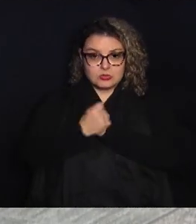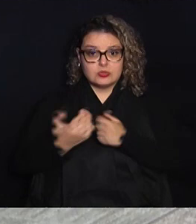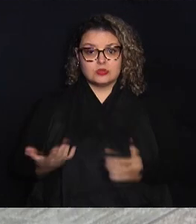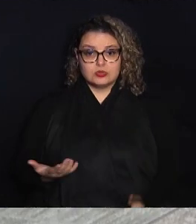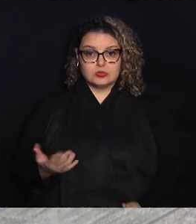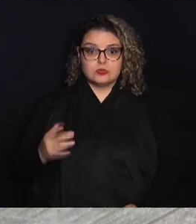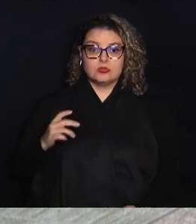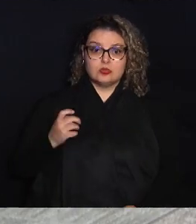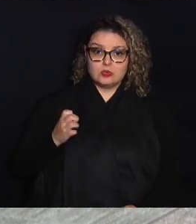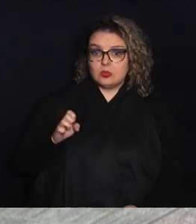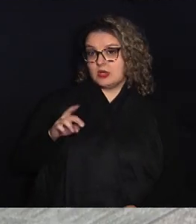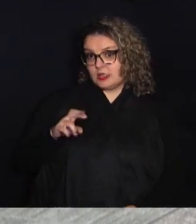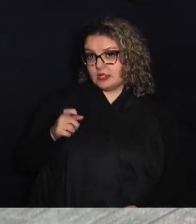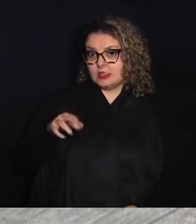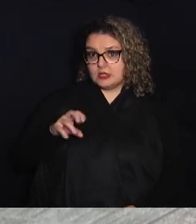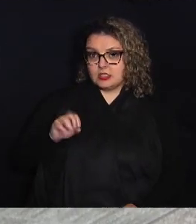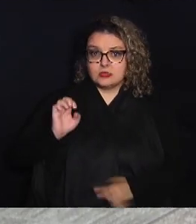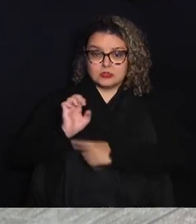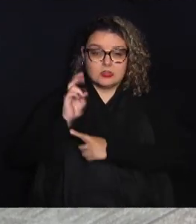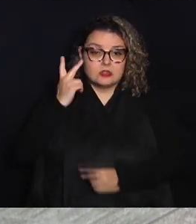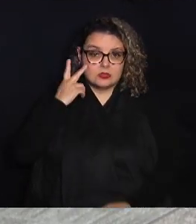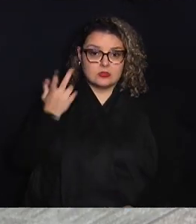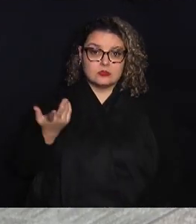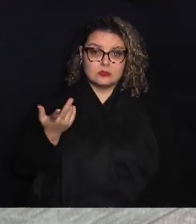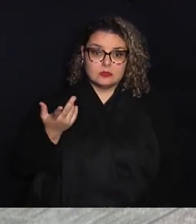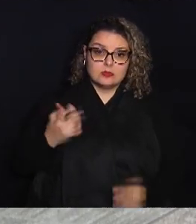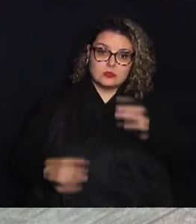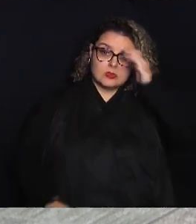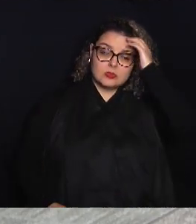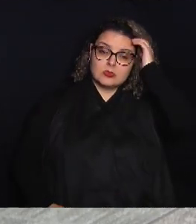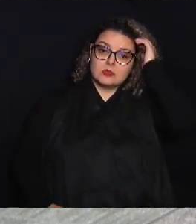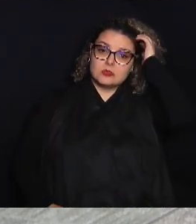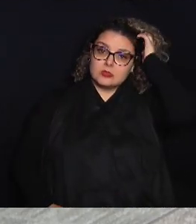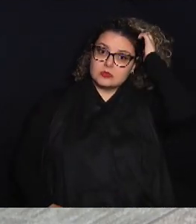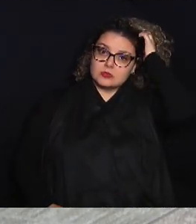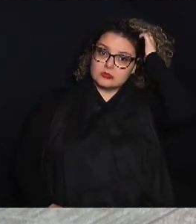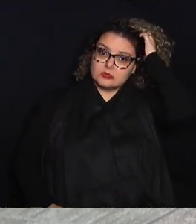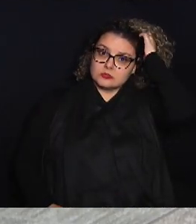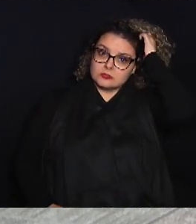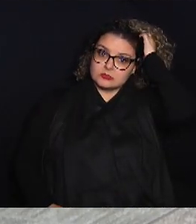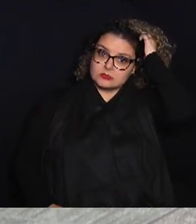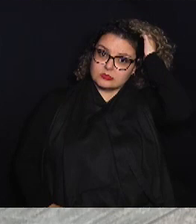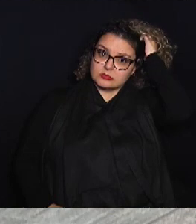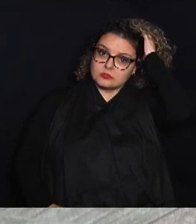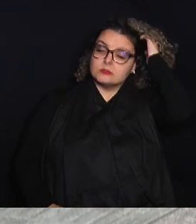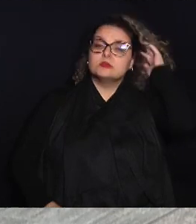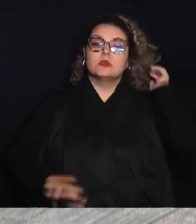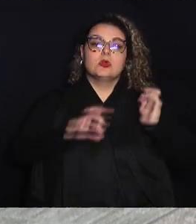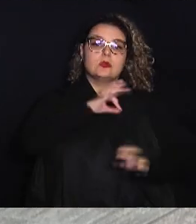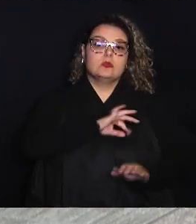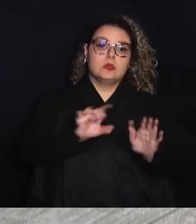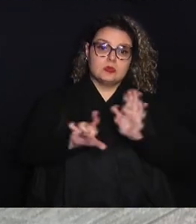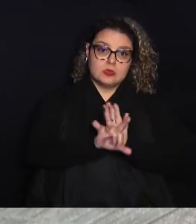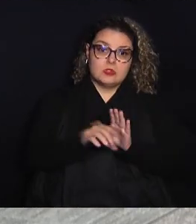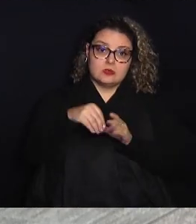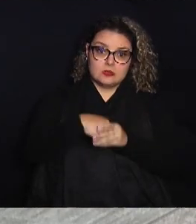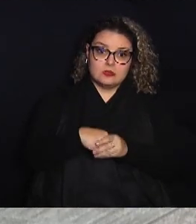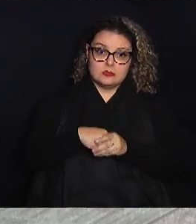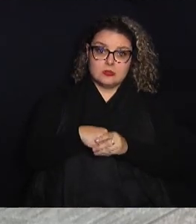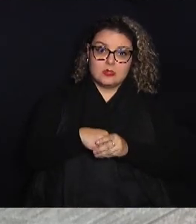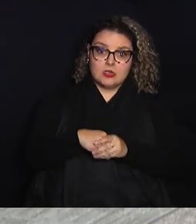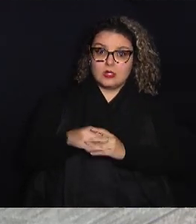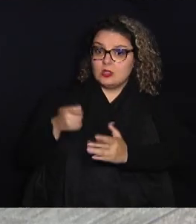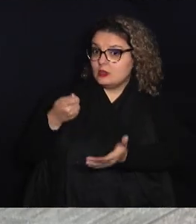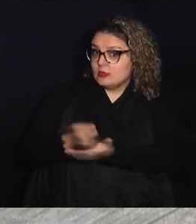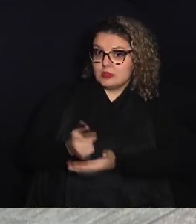importante em defesa do erário do Estado de São Paulo seria uma remuneração que legal que é